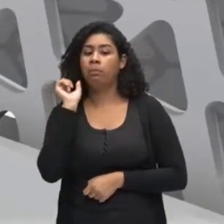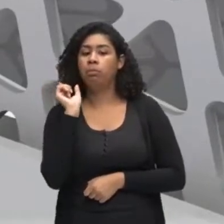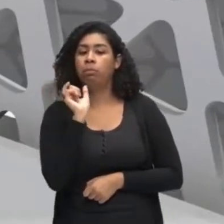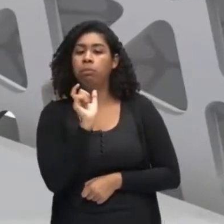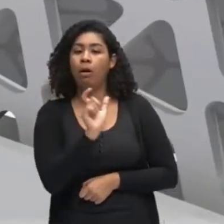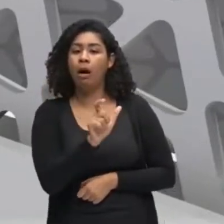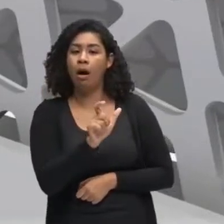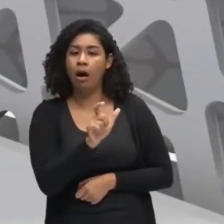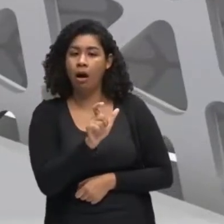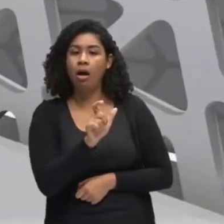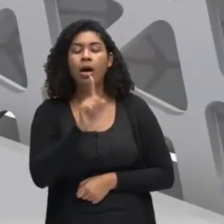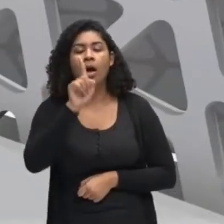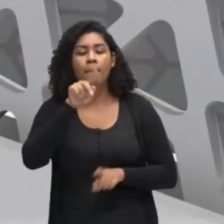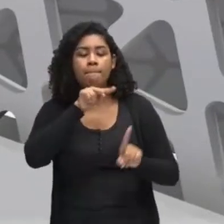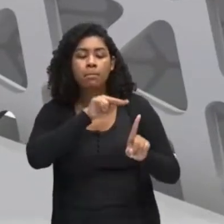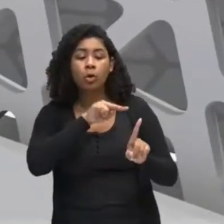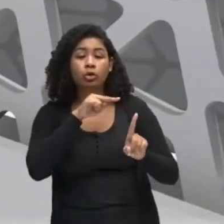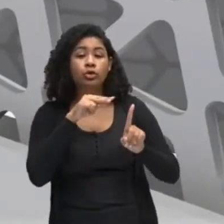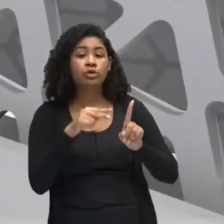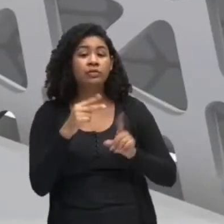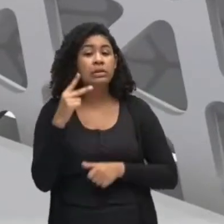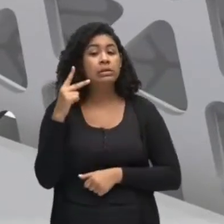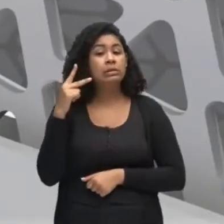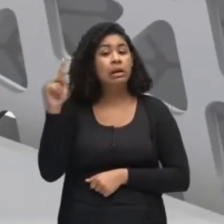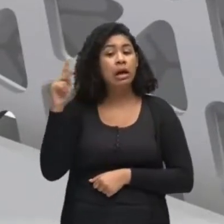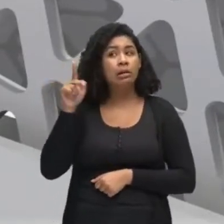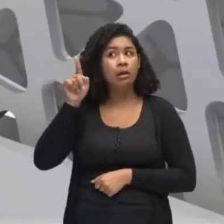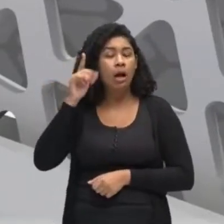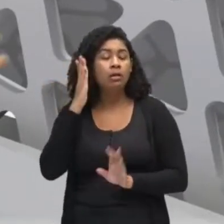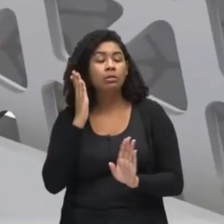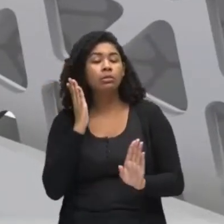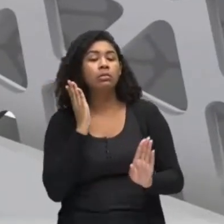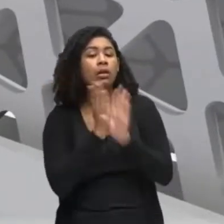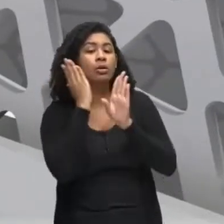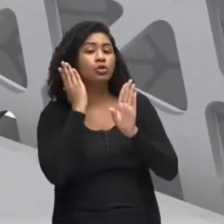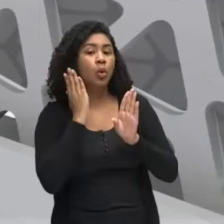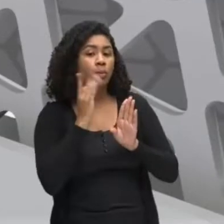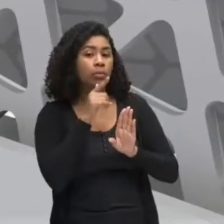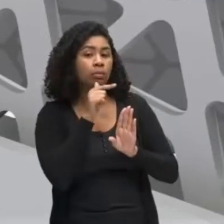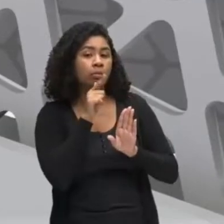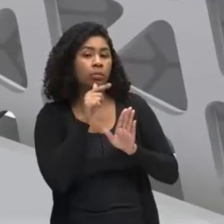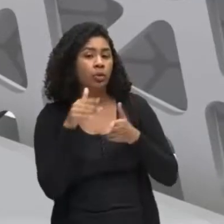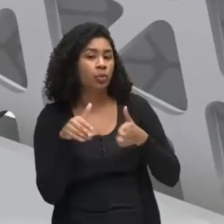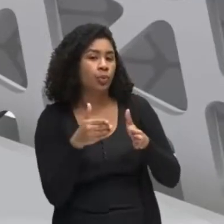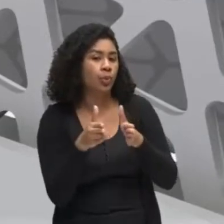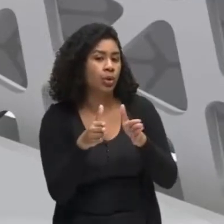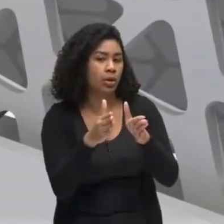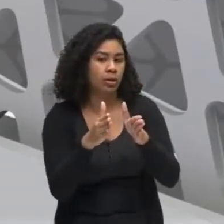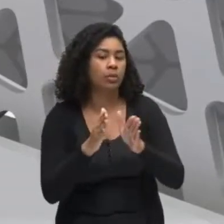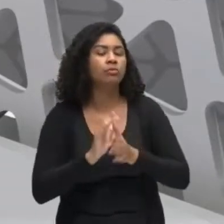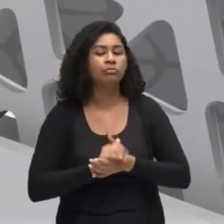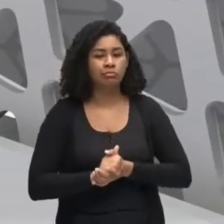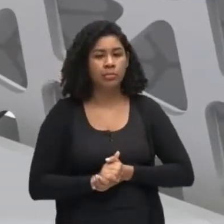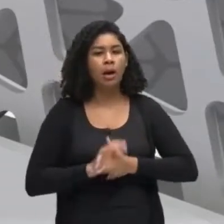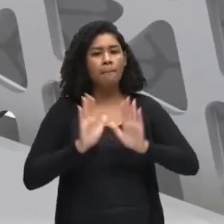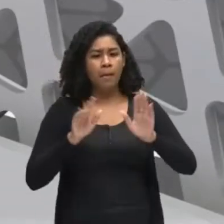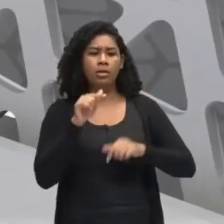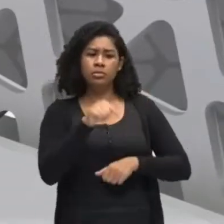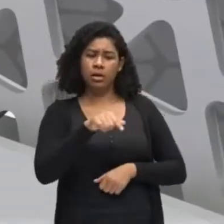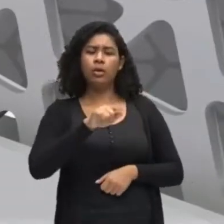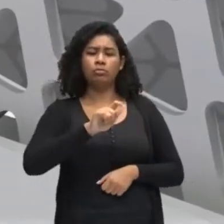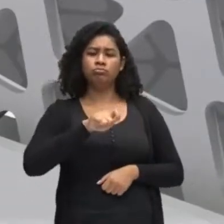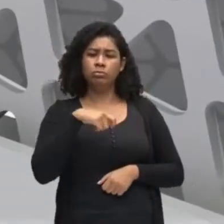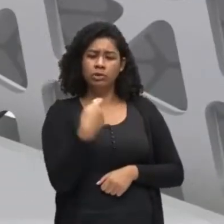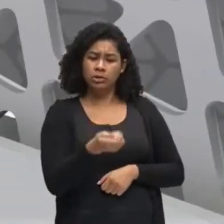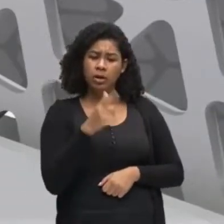na visão do europeu, ele descobriu o rio Amazonas. Mas o rio Amazonas já era um rio, só não tinha esse nome e